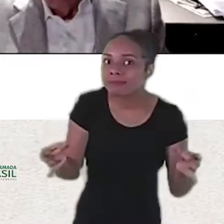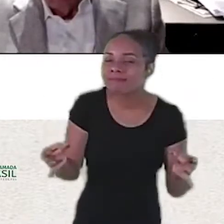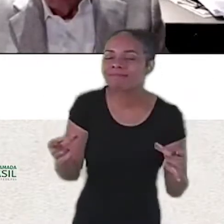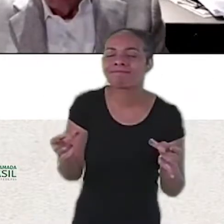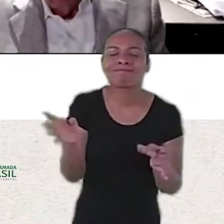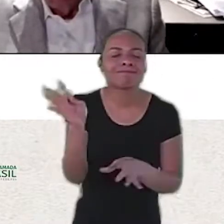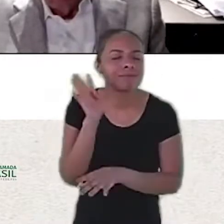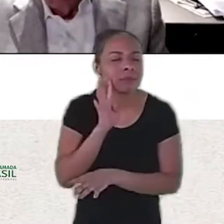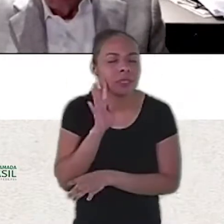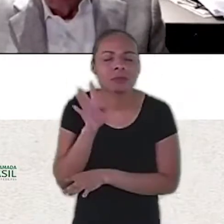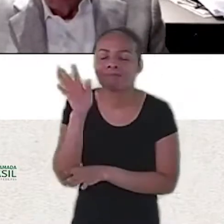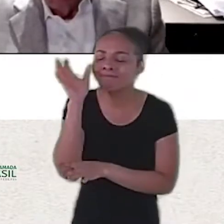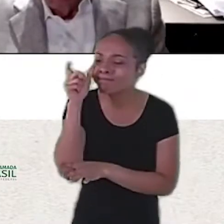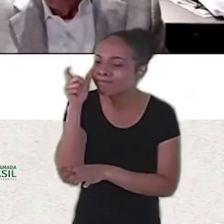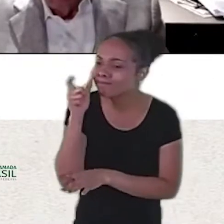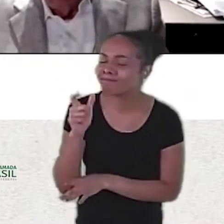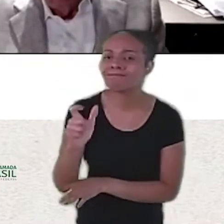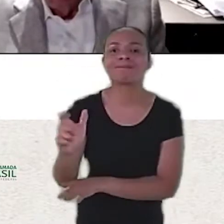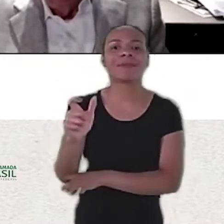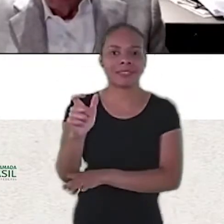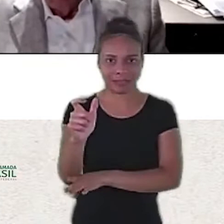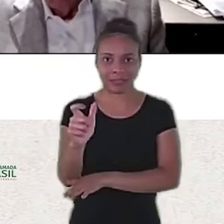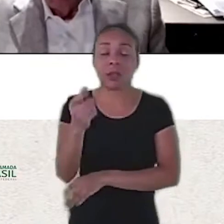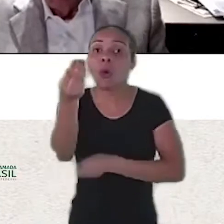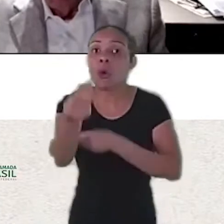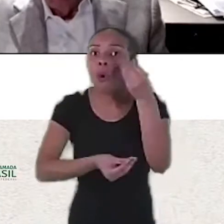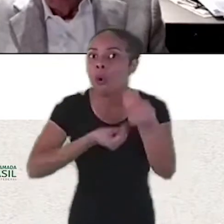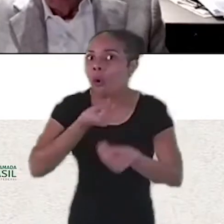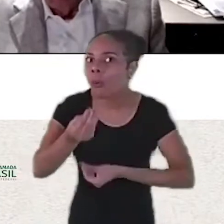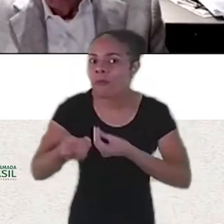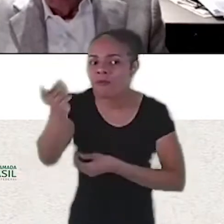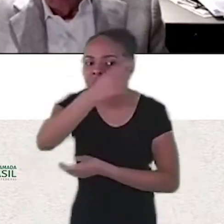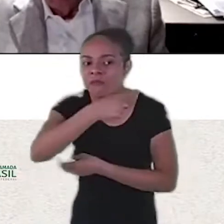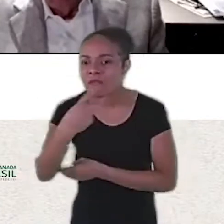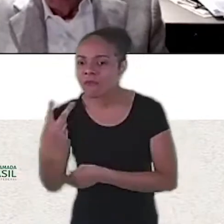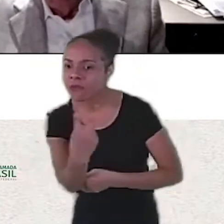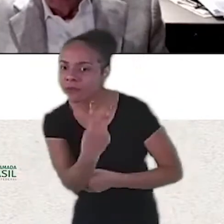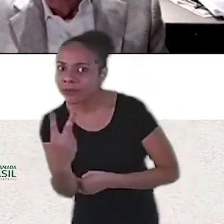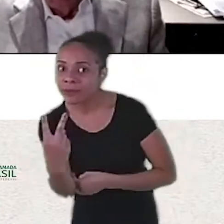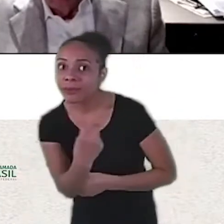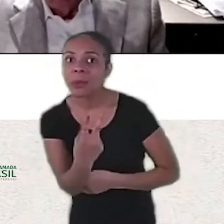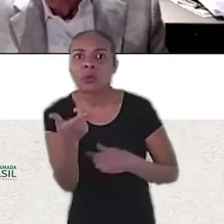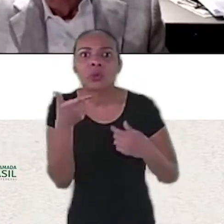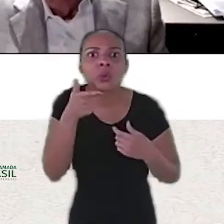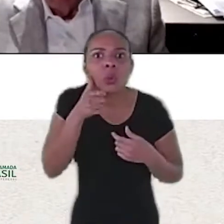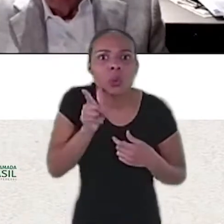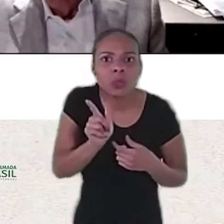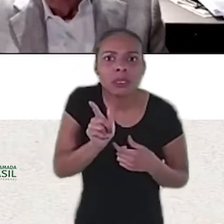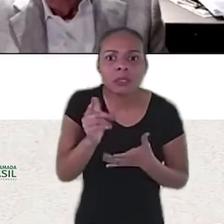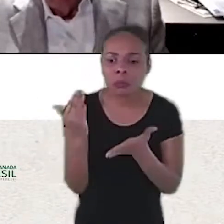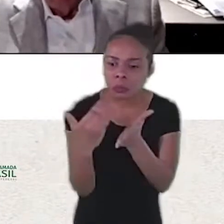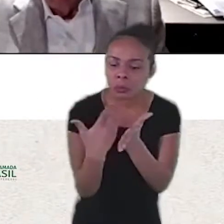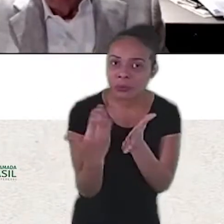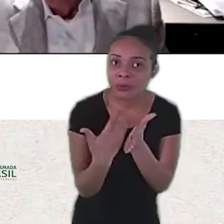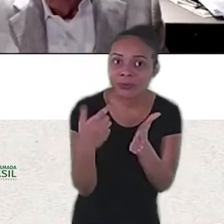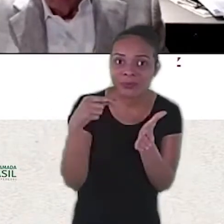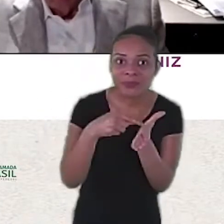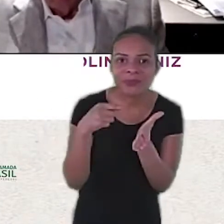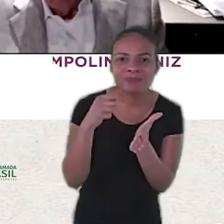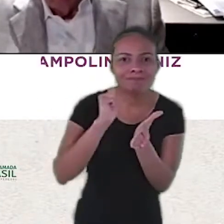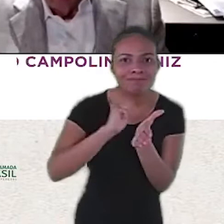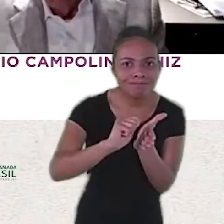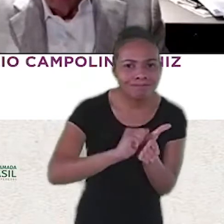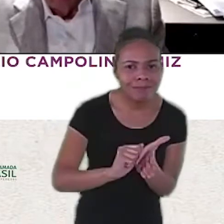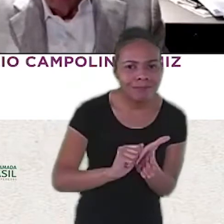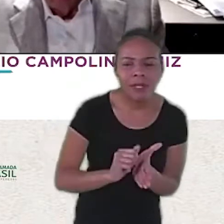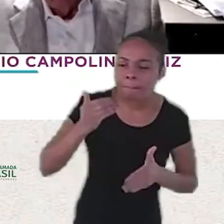muito interessante, como vocês conseguiram, nesse trabalho, avançar para os lados, para